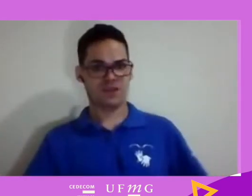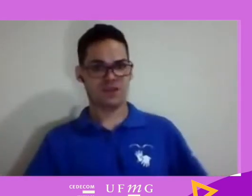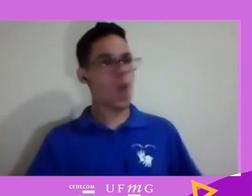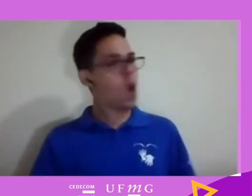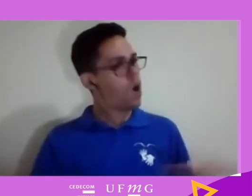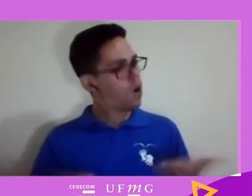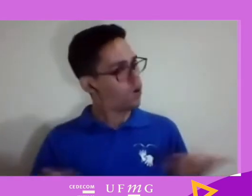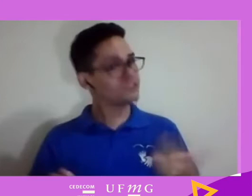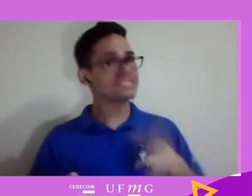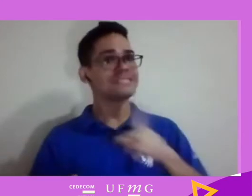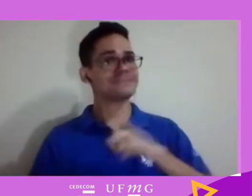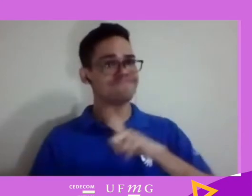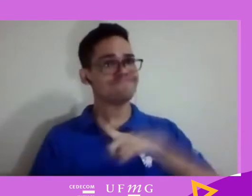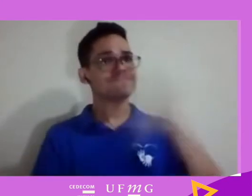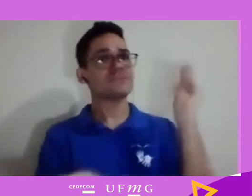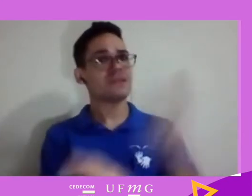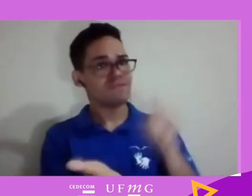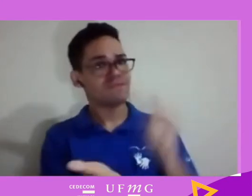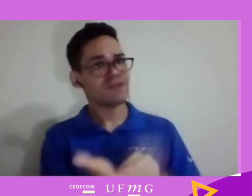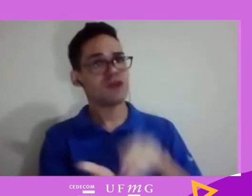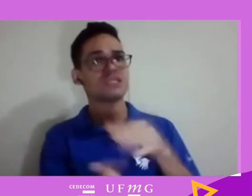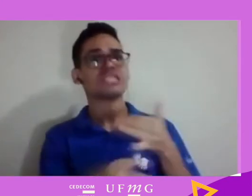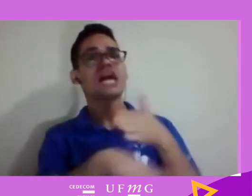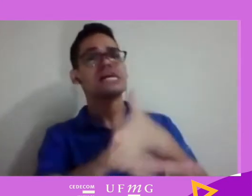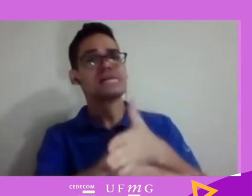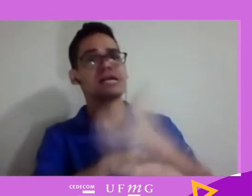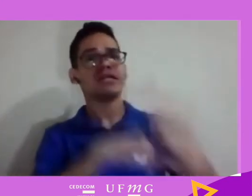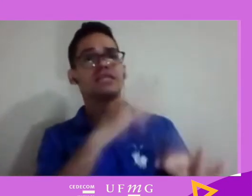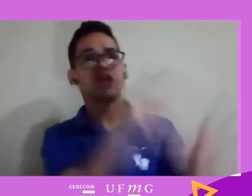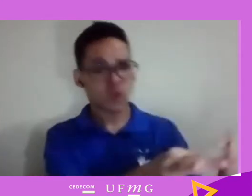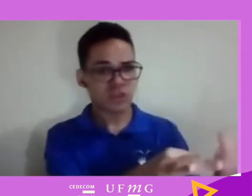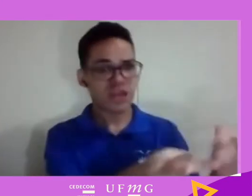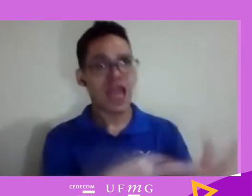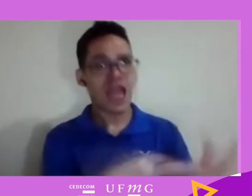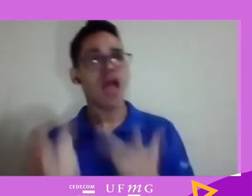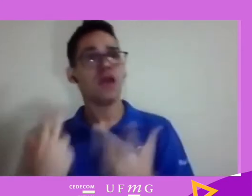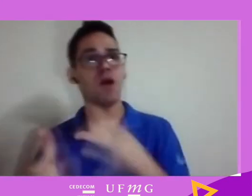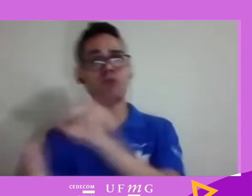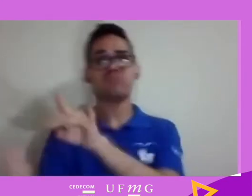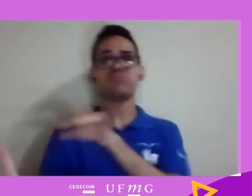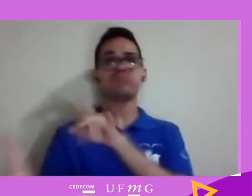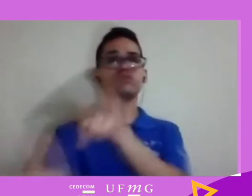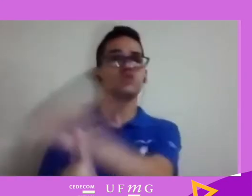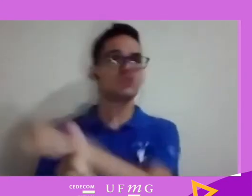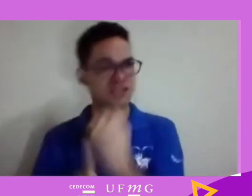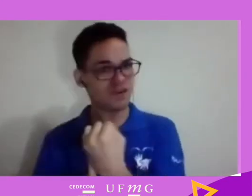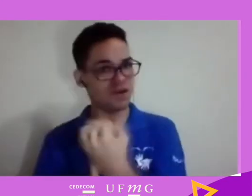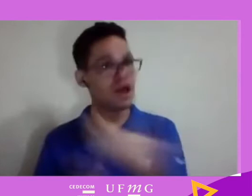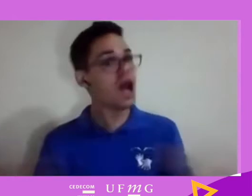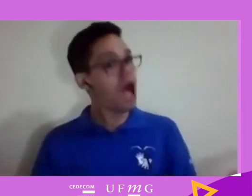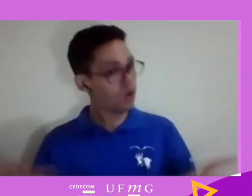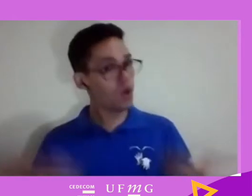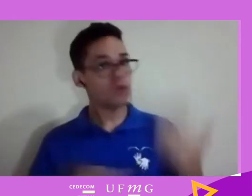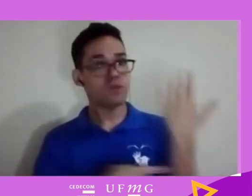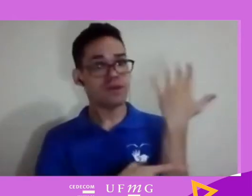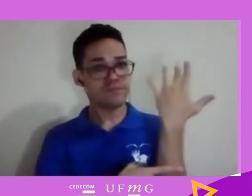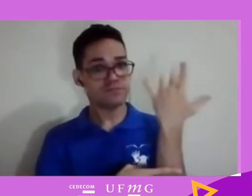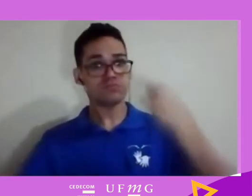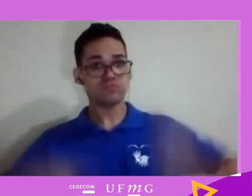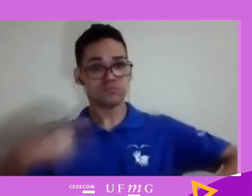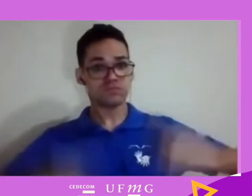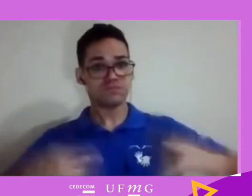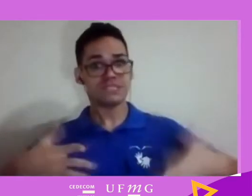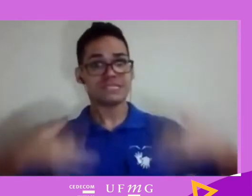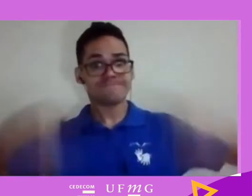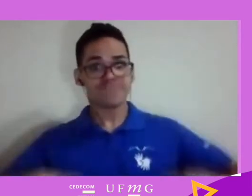índices de exclusão digital seguem os mesmos índices de exclusão social. Então, é um desafio que a gente está tendo, por exemplo, na Universidade Federal de Minas